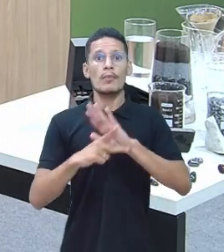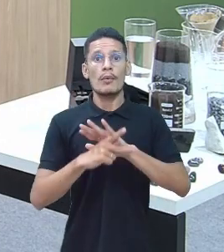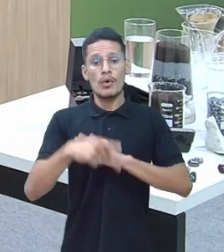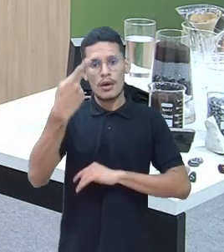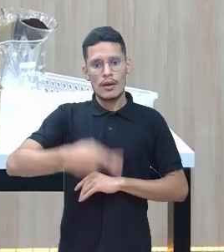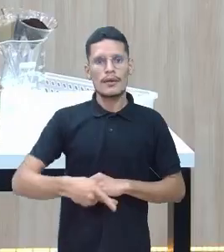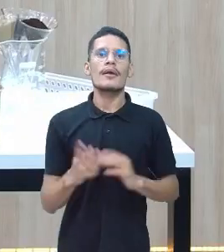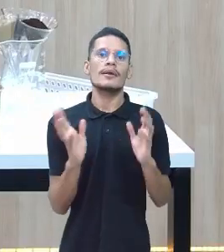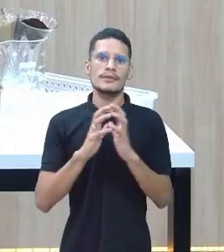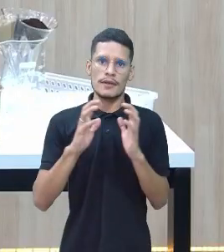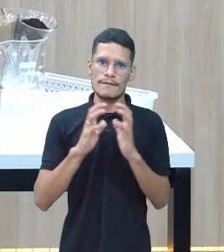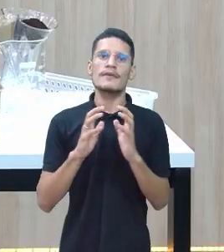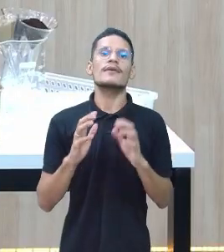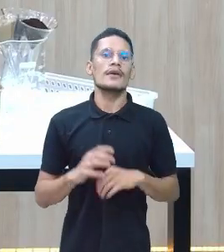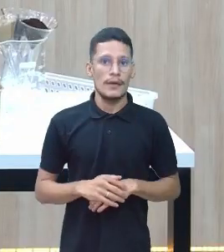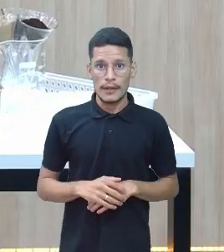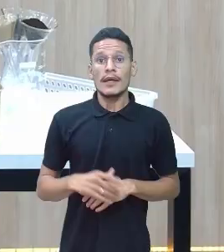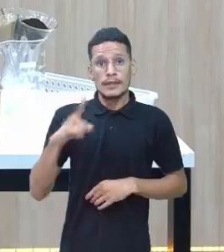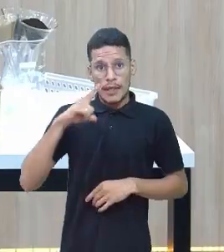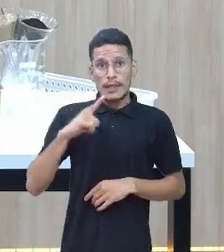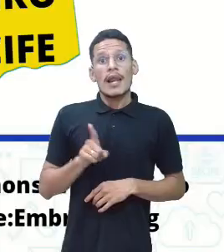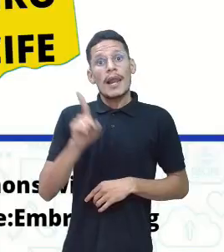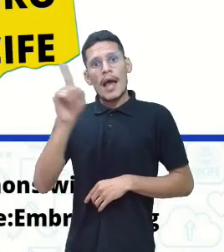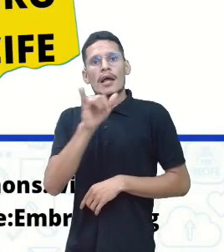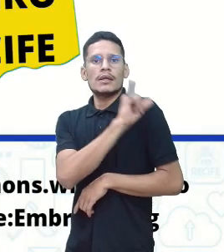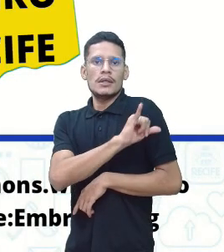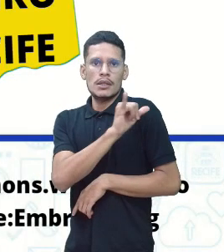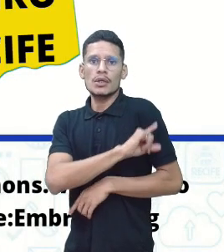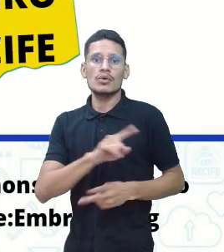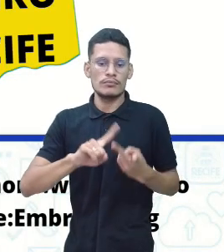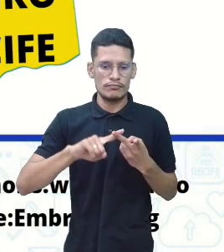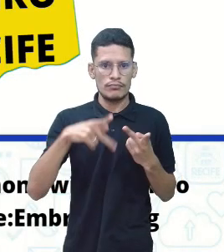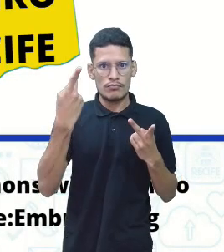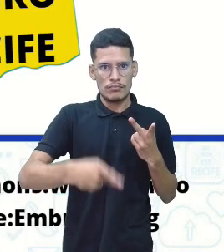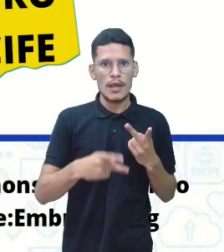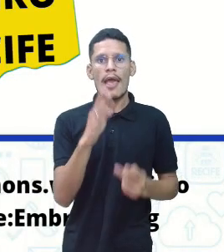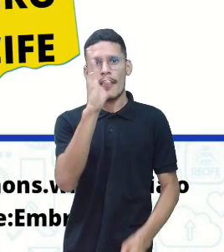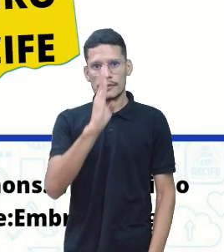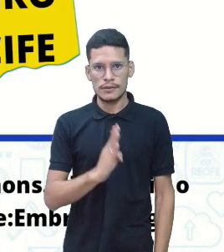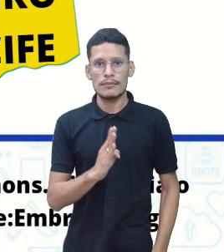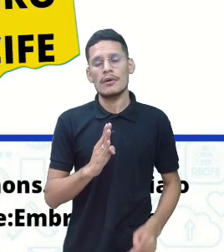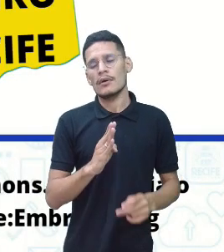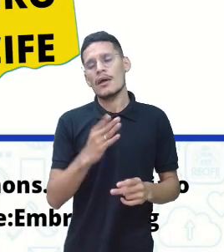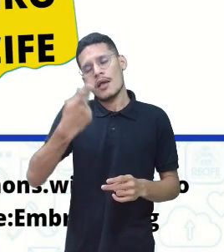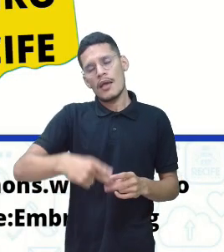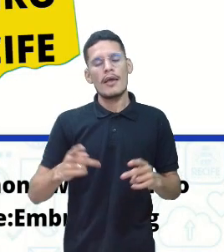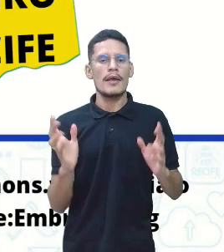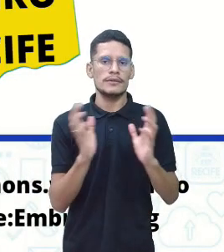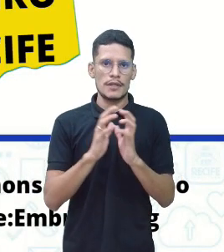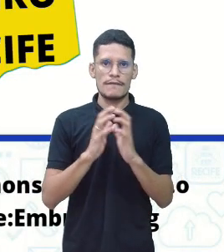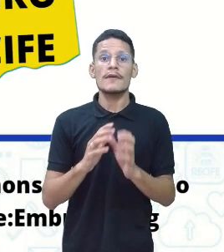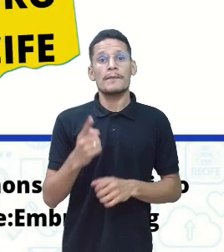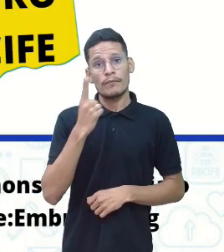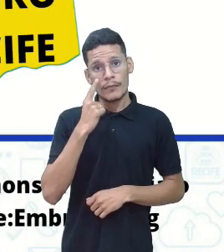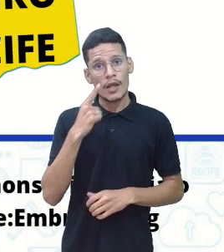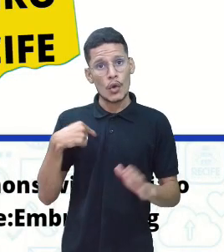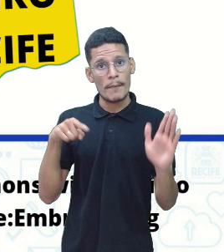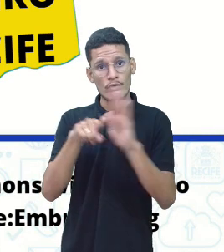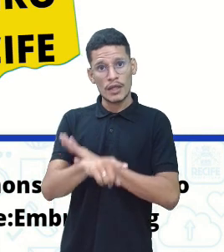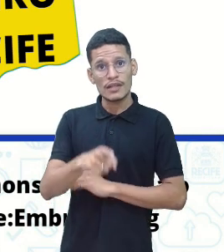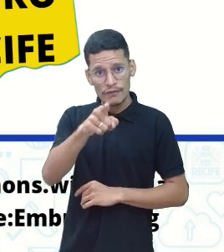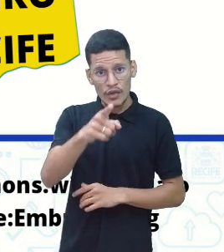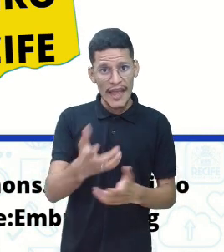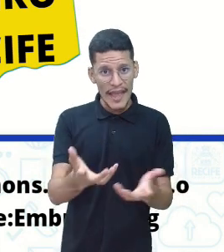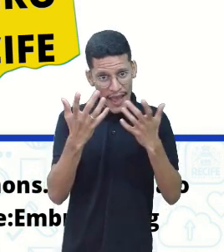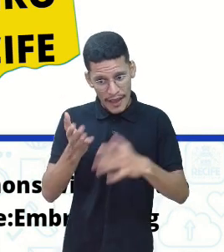Solo aqui em Recife. Existe um no Rio de Janeiro e em Recife. Na aula passada eu disse, será que tem alguém aqui que gostaria de